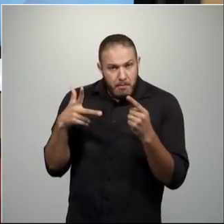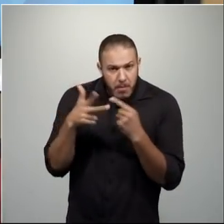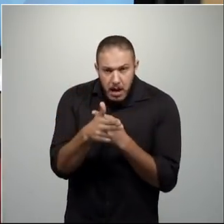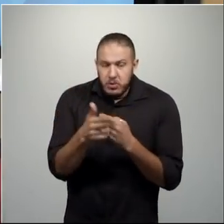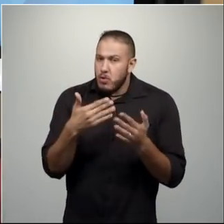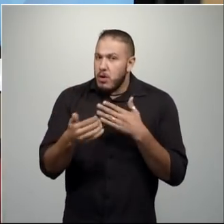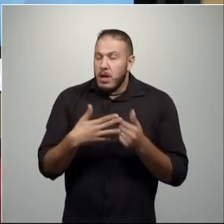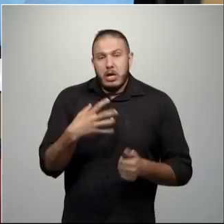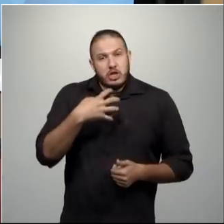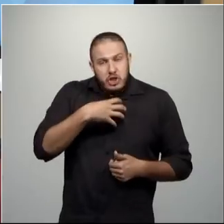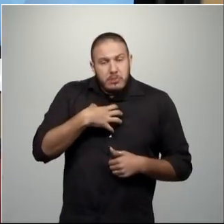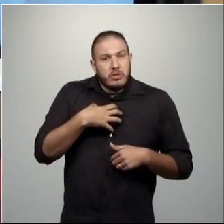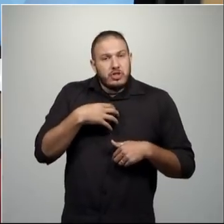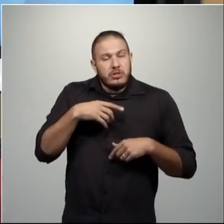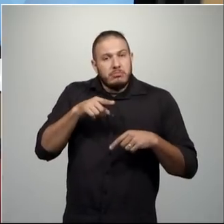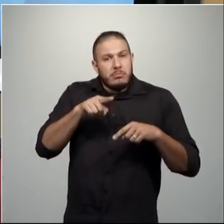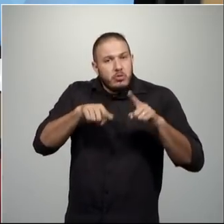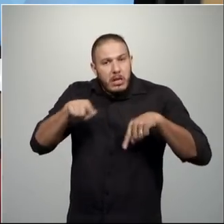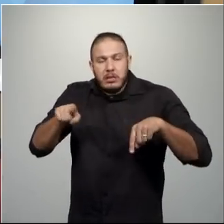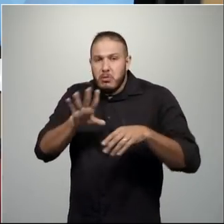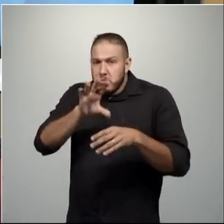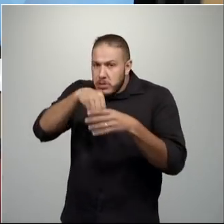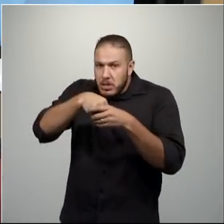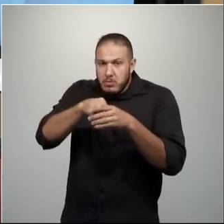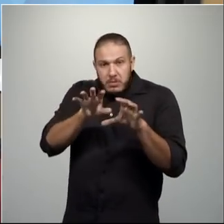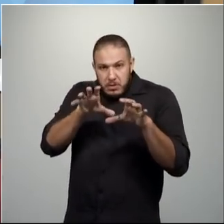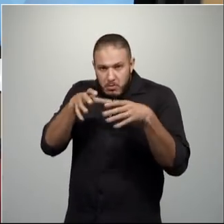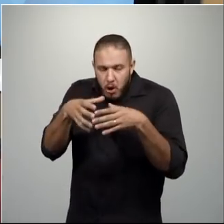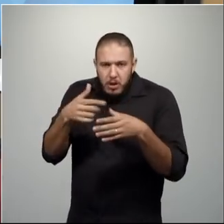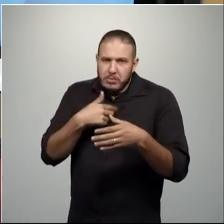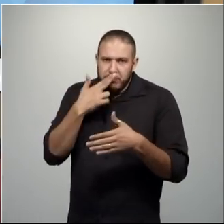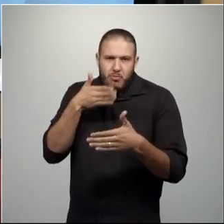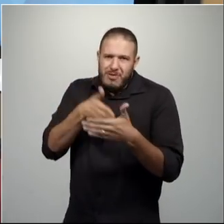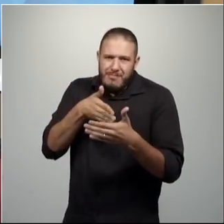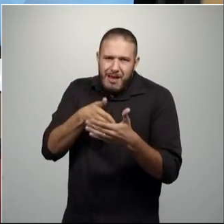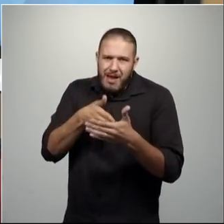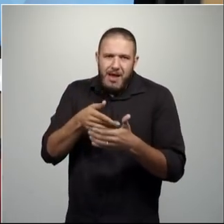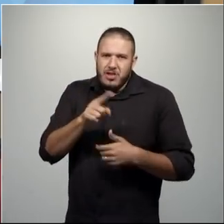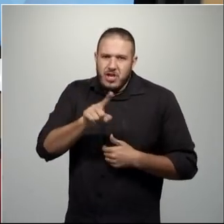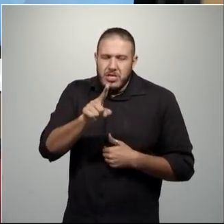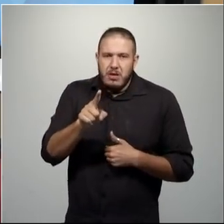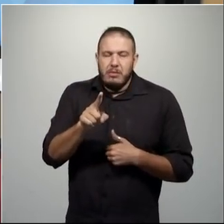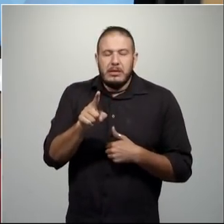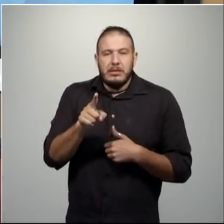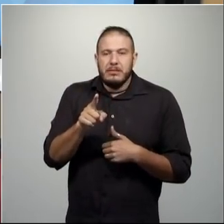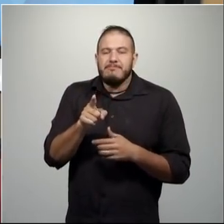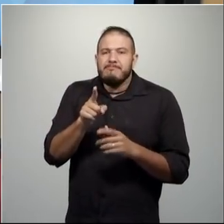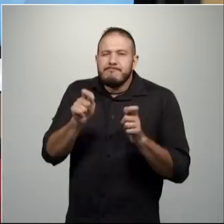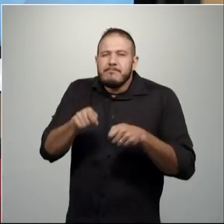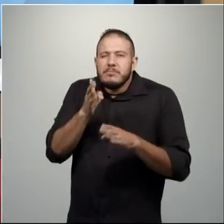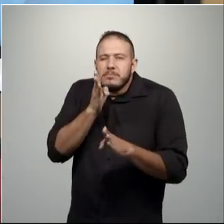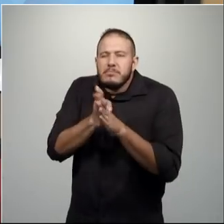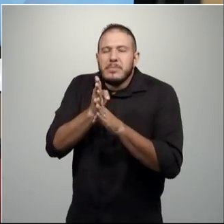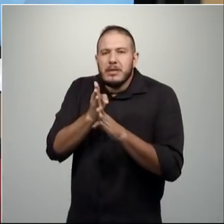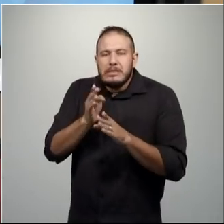dentro daquele bloco ele permite na verdade ele não impede ele permite deter tentativas de alteração dentro do